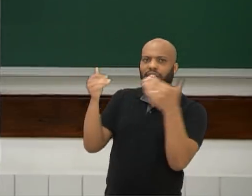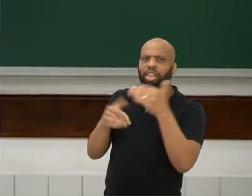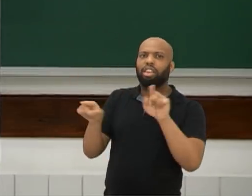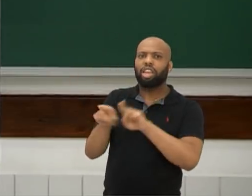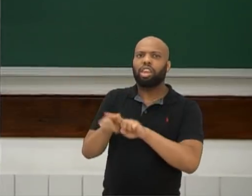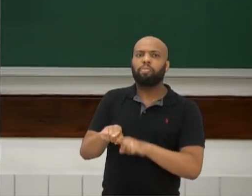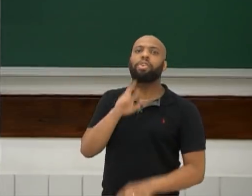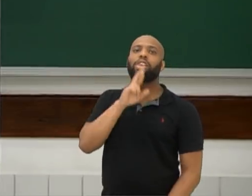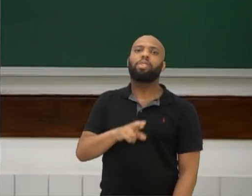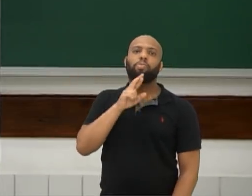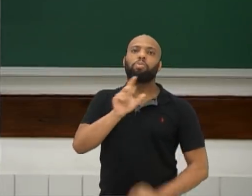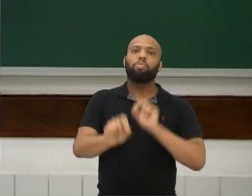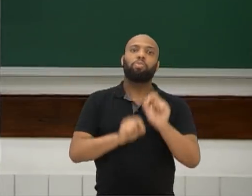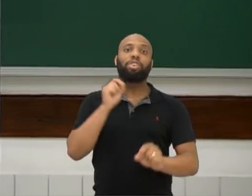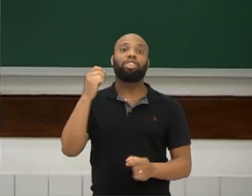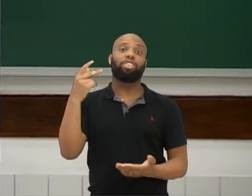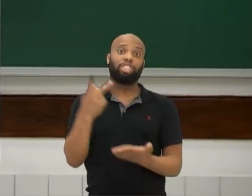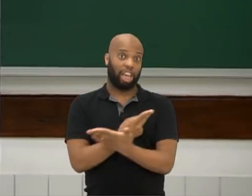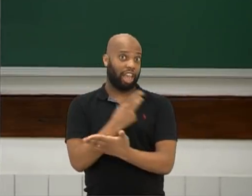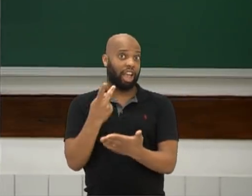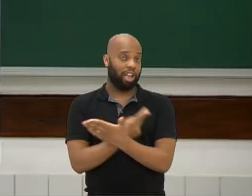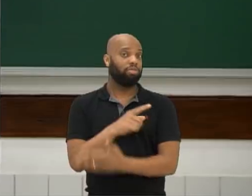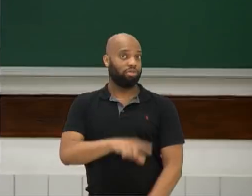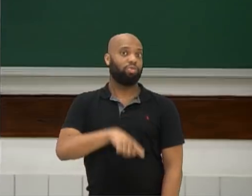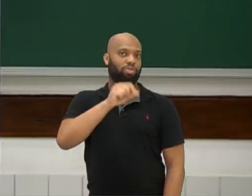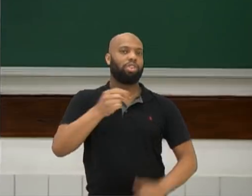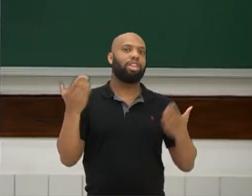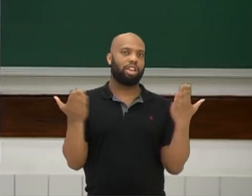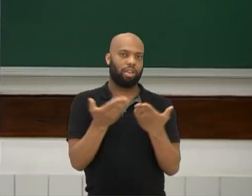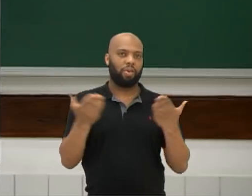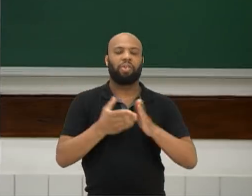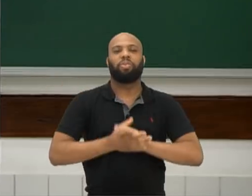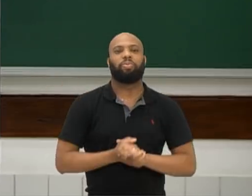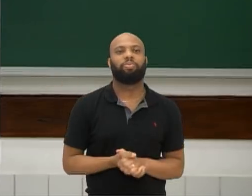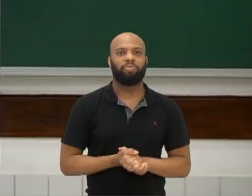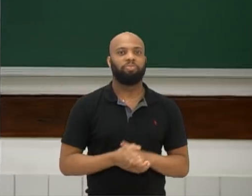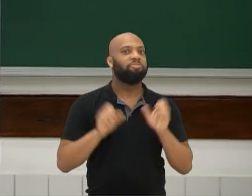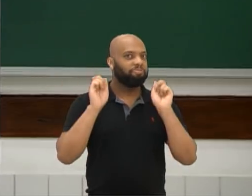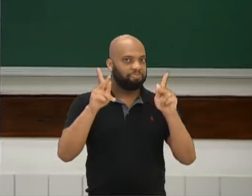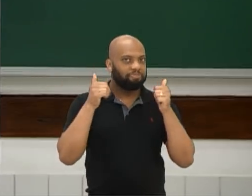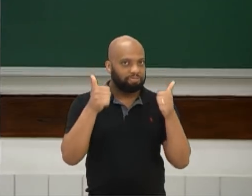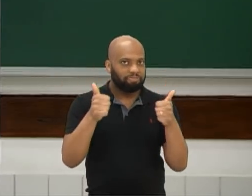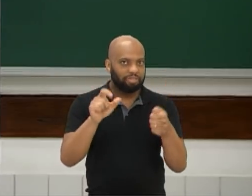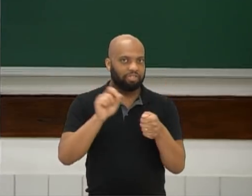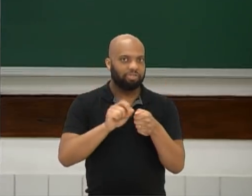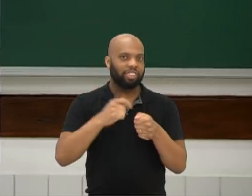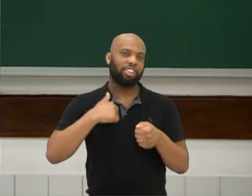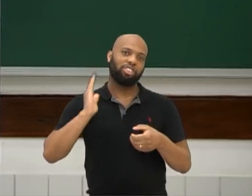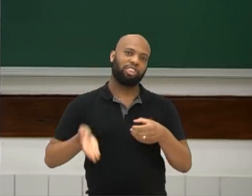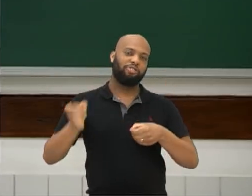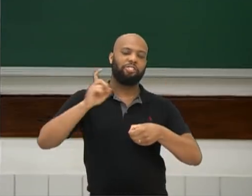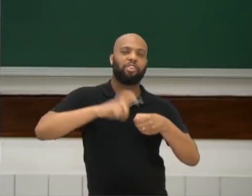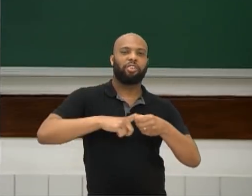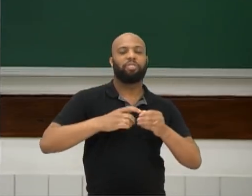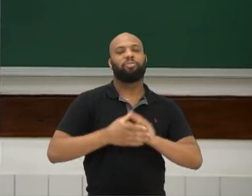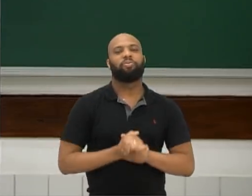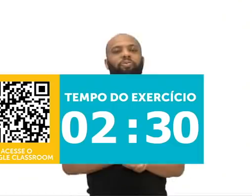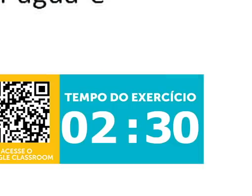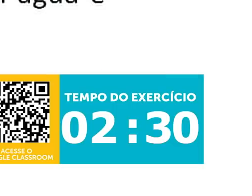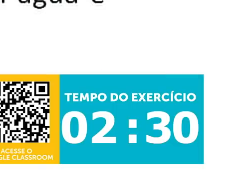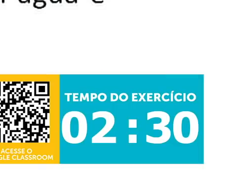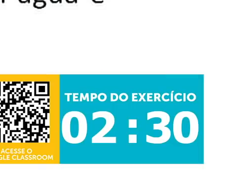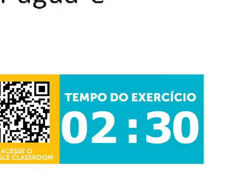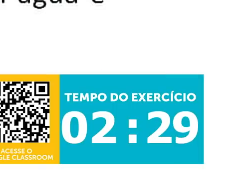para vocês me ensinarem qual é a alternativa correta. Mas lembrem que eu quero saber a errada, tá bom? Faz aí que eu vou ficar aqui esperando.